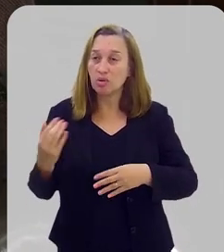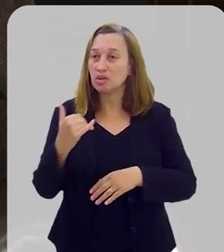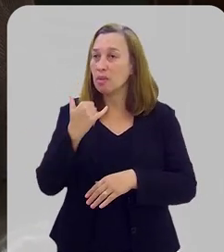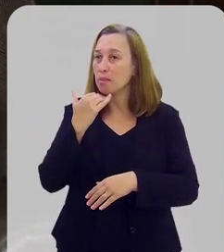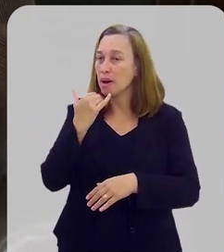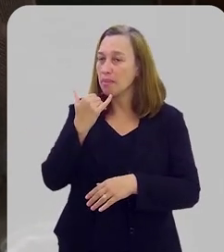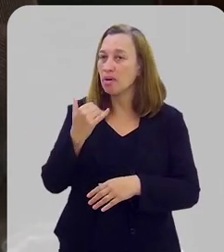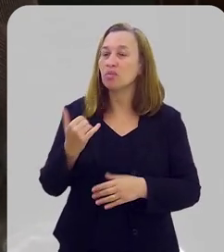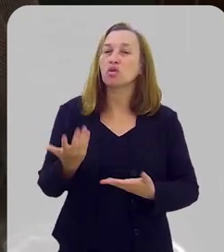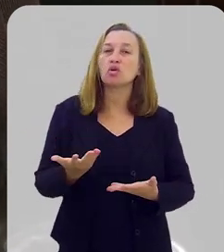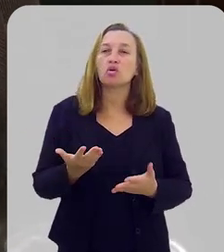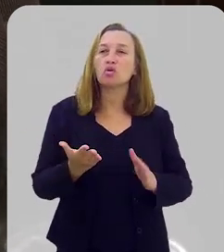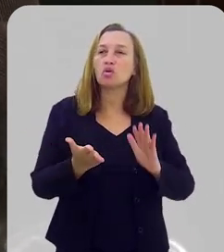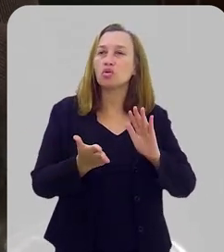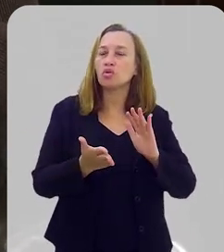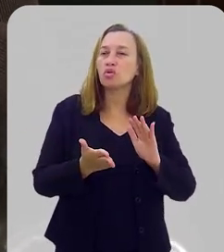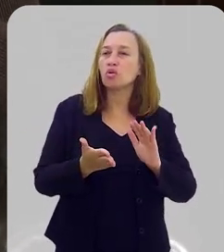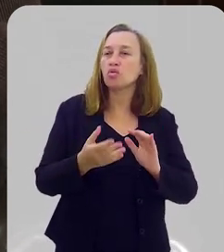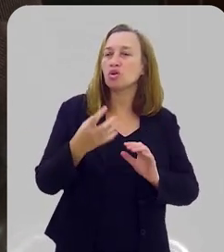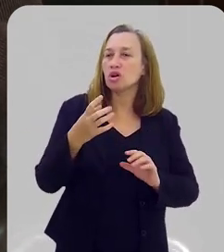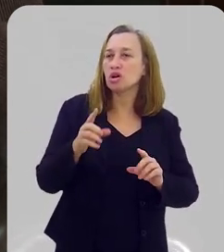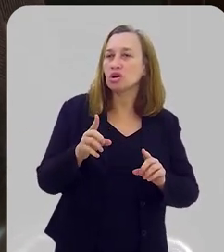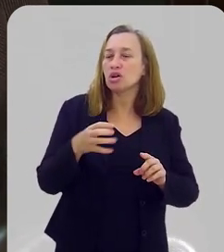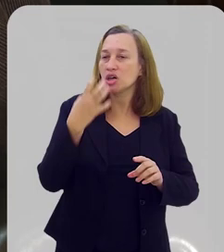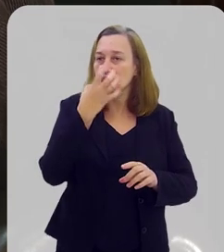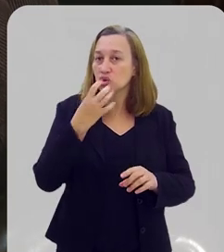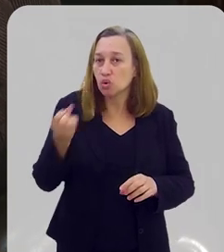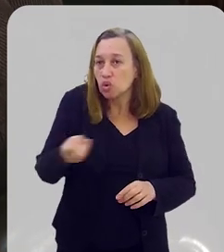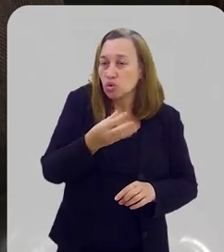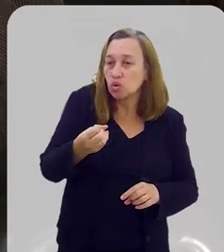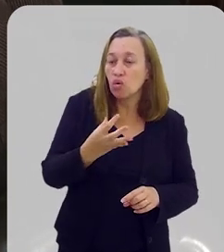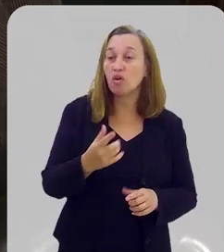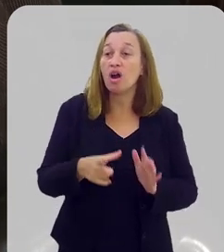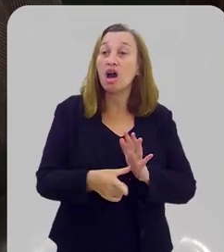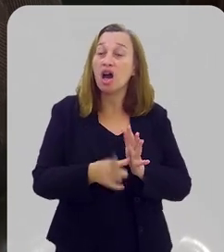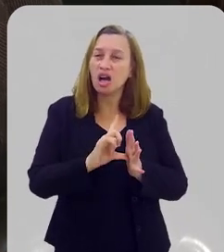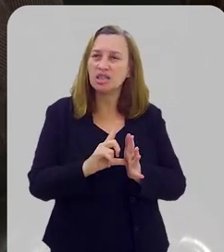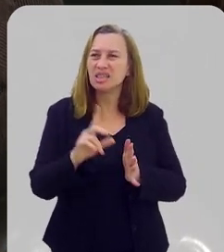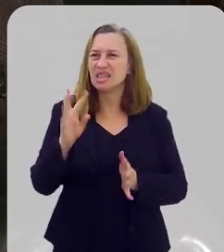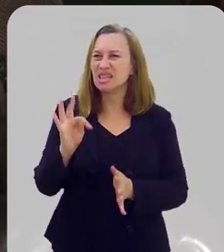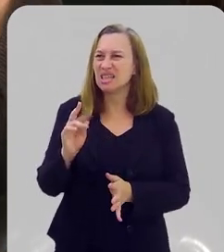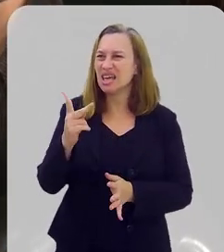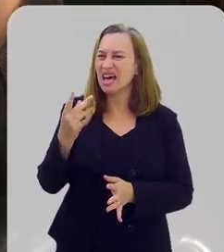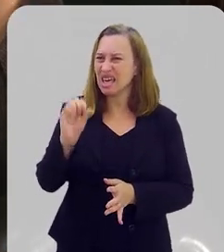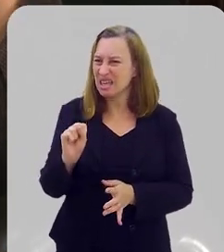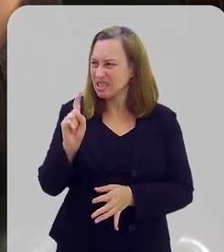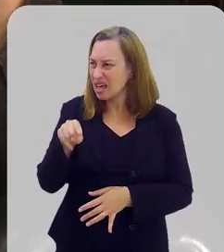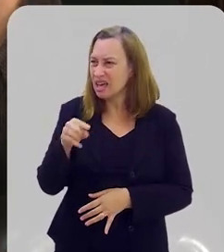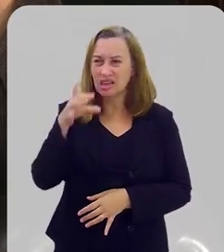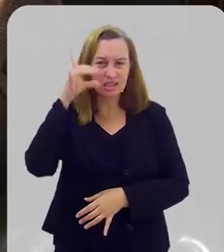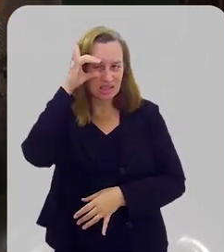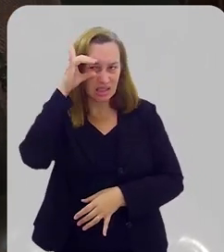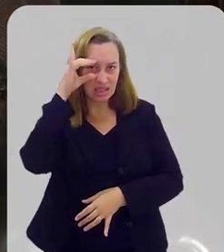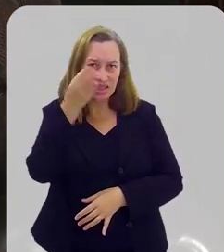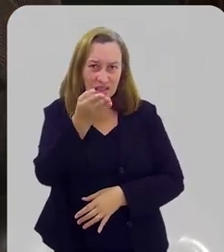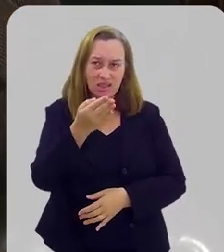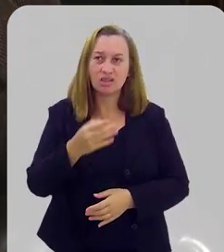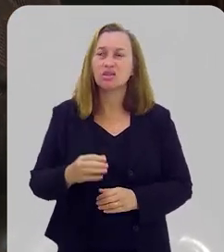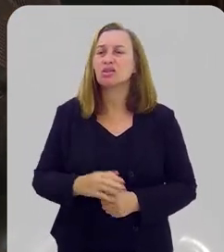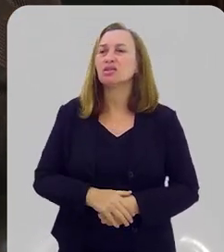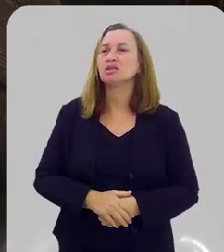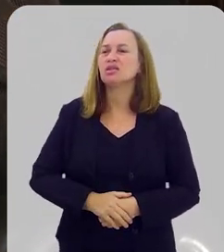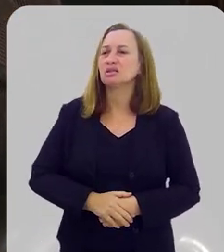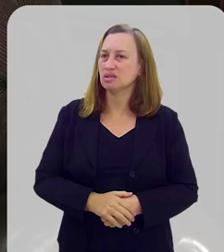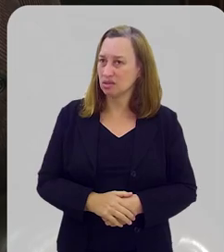vou bater um papo com a Revelação gospel mas antes disso antes de eu falar que eu vou falar é taisinha é um Instagram né Vamos passar teu